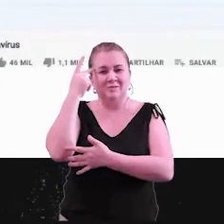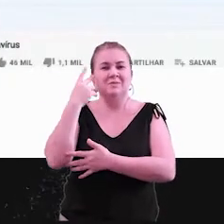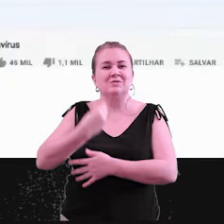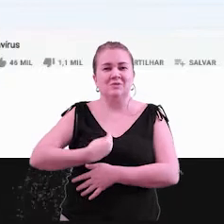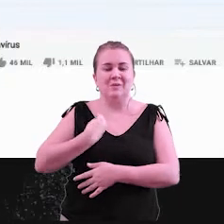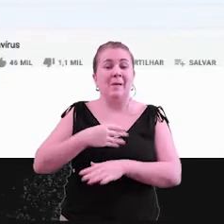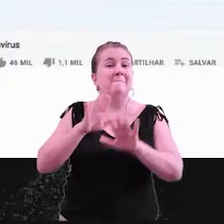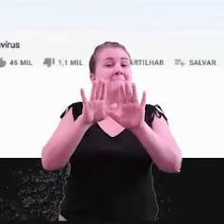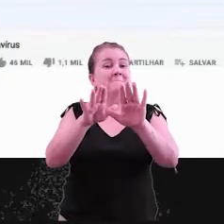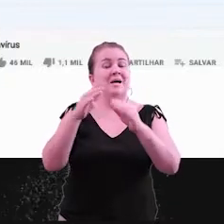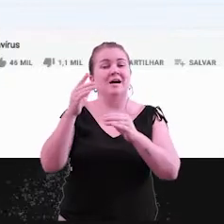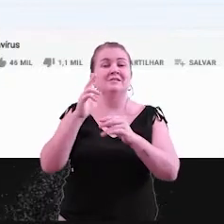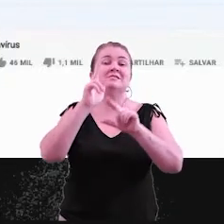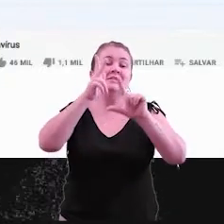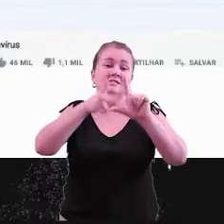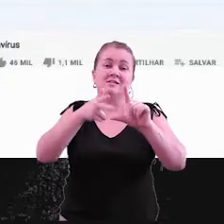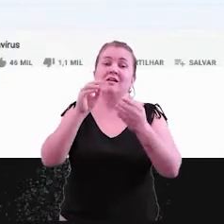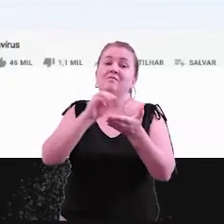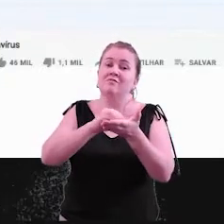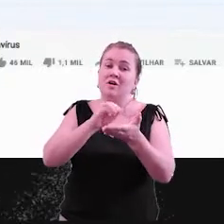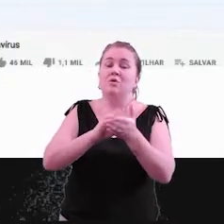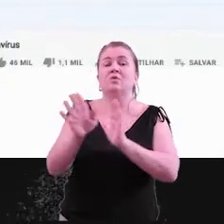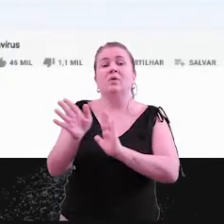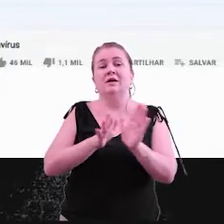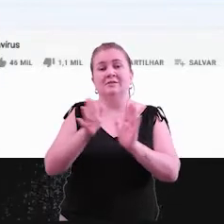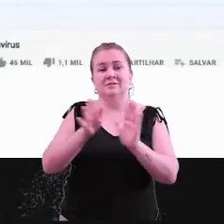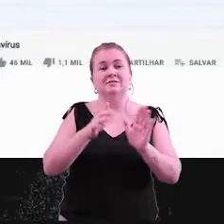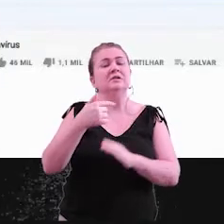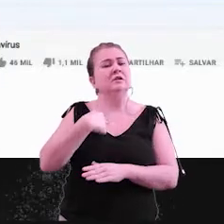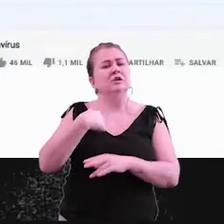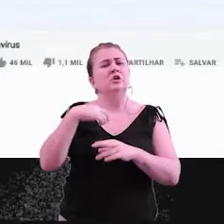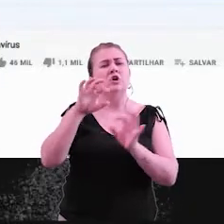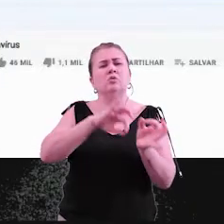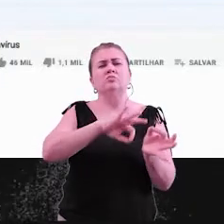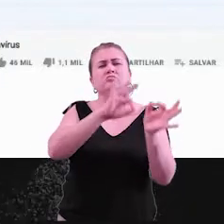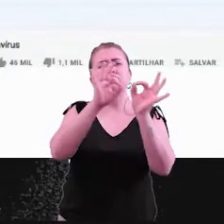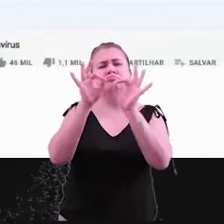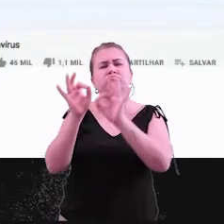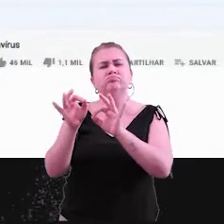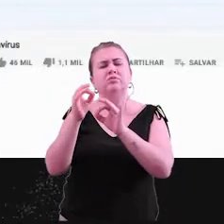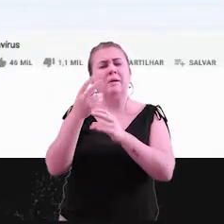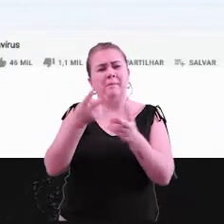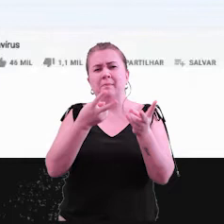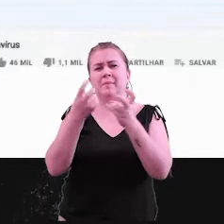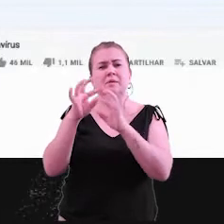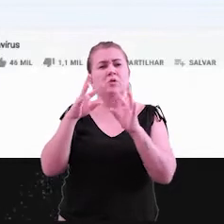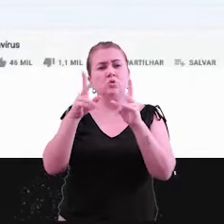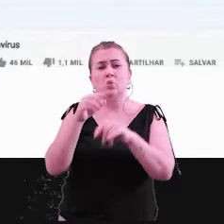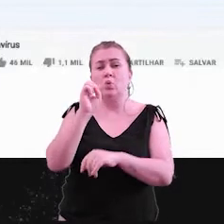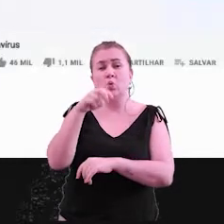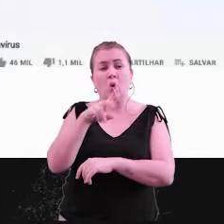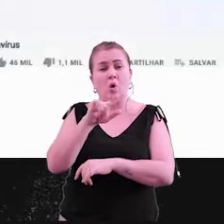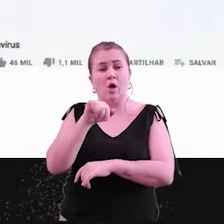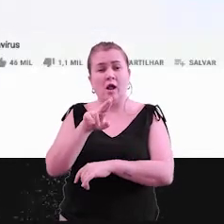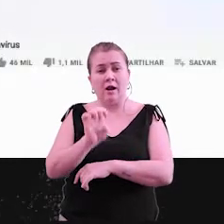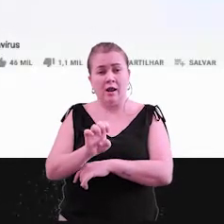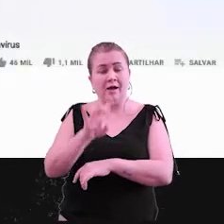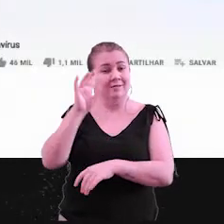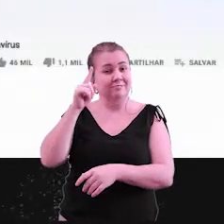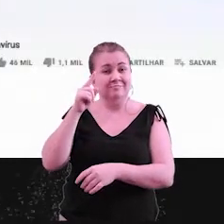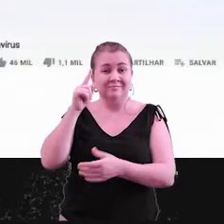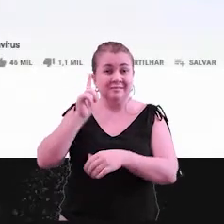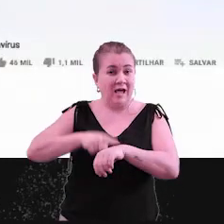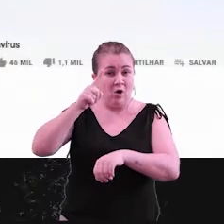Porém, essa live não teve estratégias de acessibilidade. Inclusive, eu estava acompanhando online, né, ao vivo, e foram